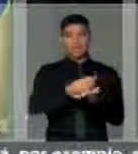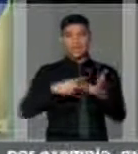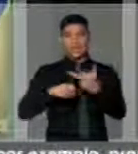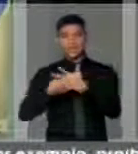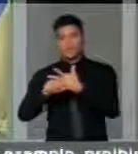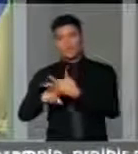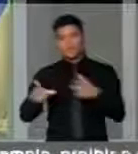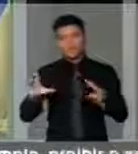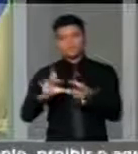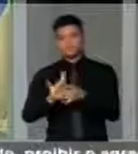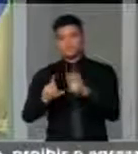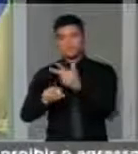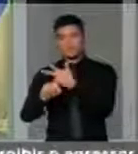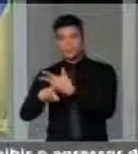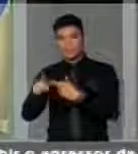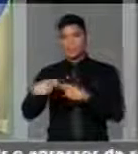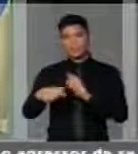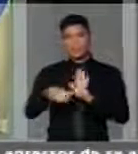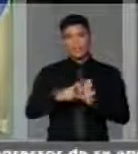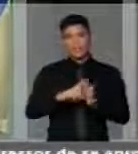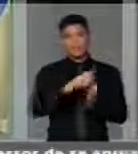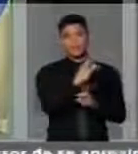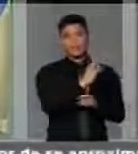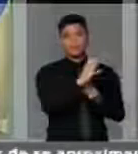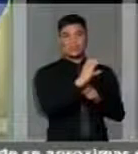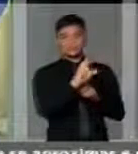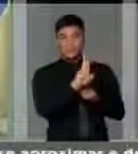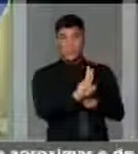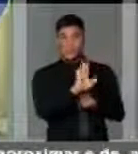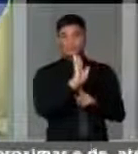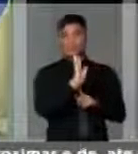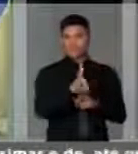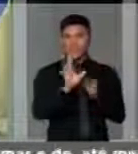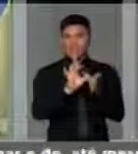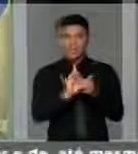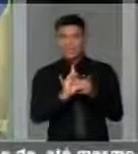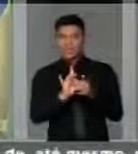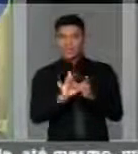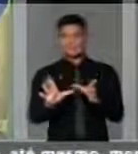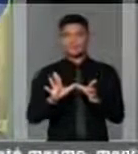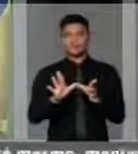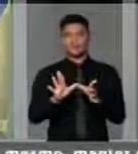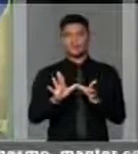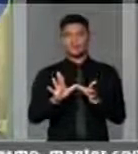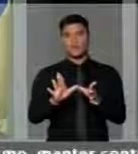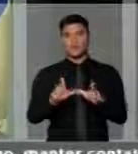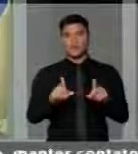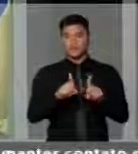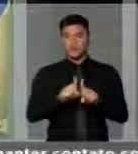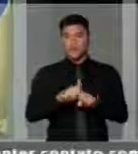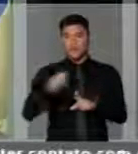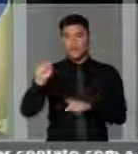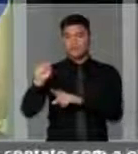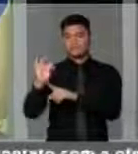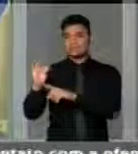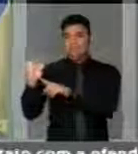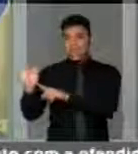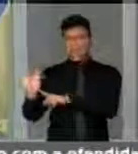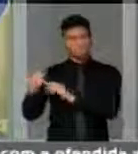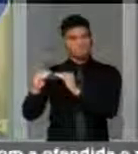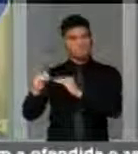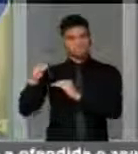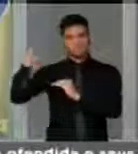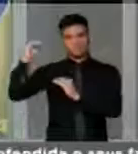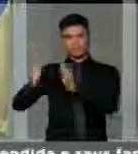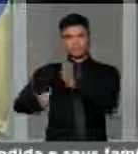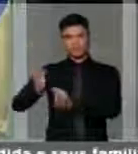foi aprovado no Tribunal de Contas da União de uma forma majoritária. O Supremo Tribunal Federal, instância superior da